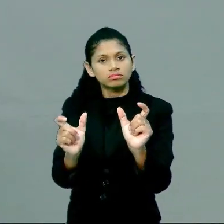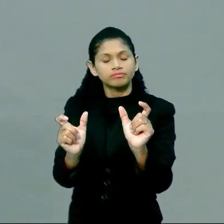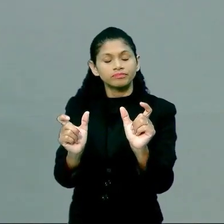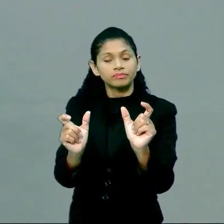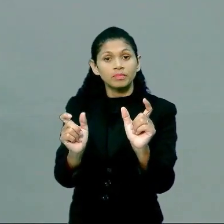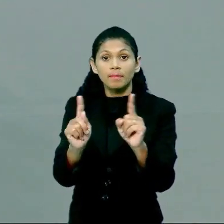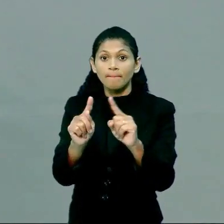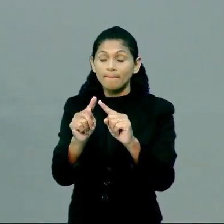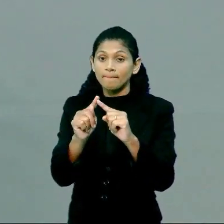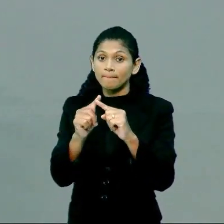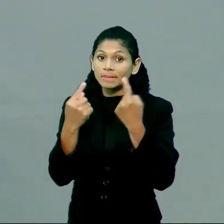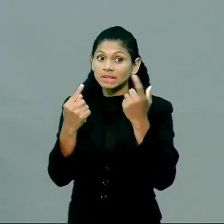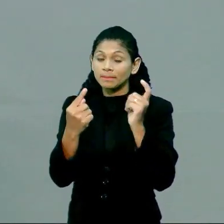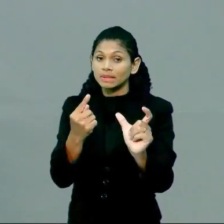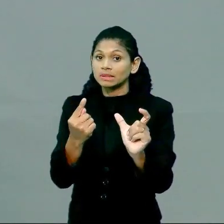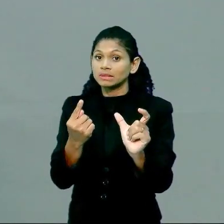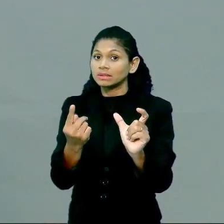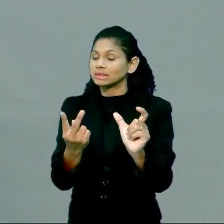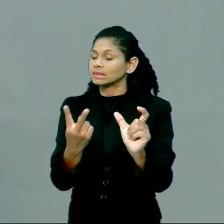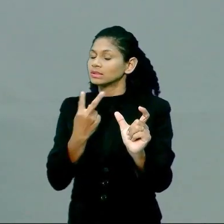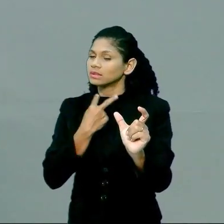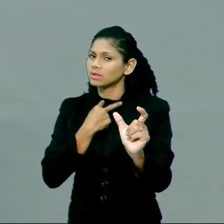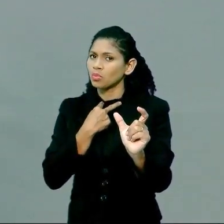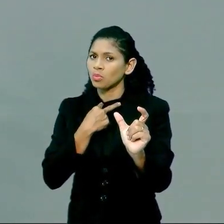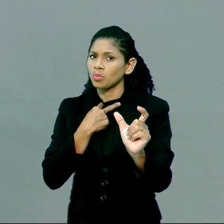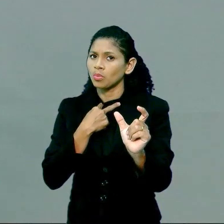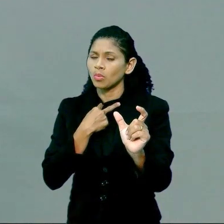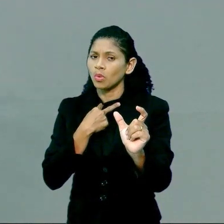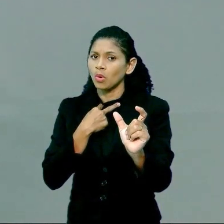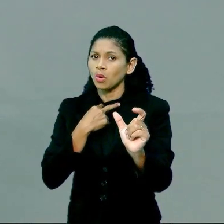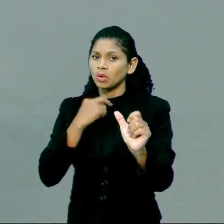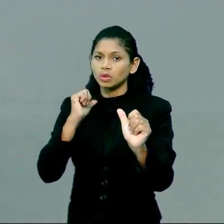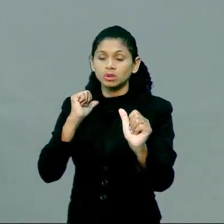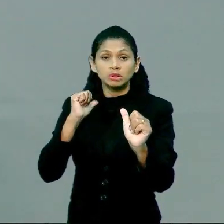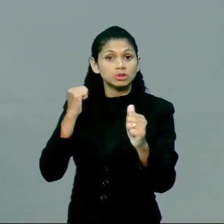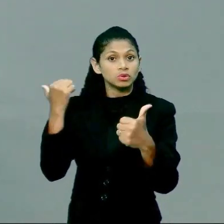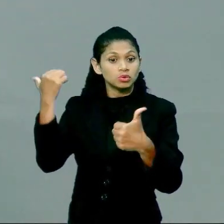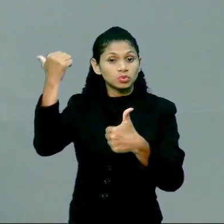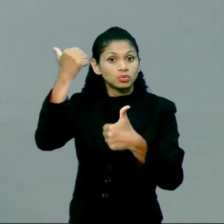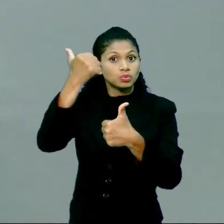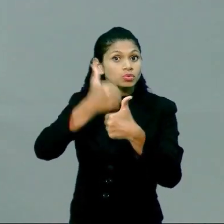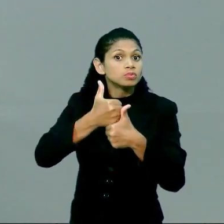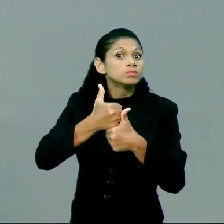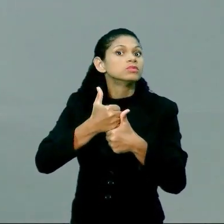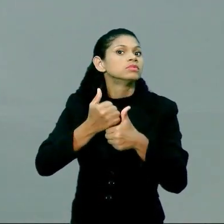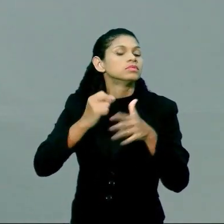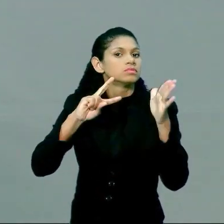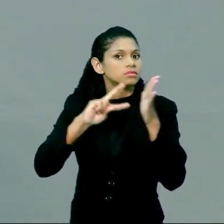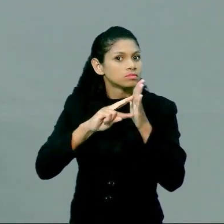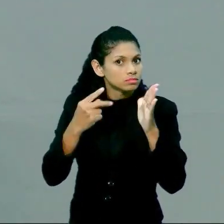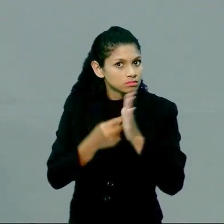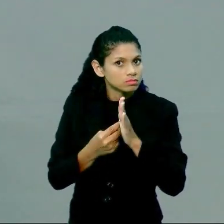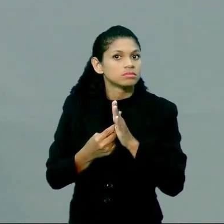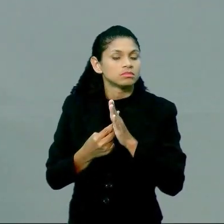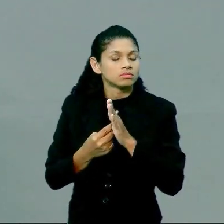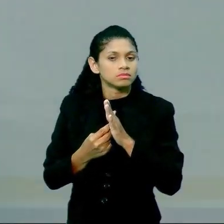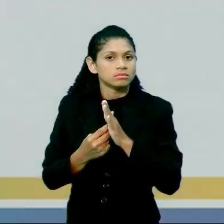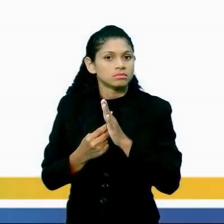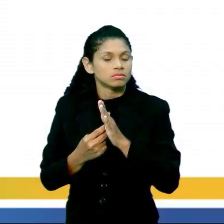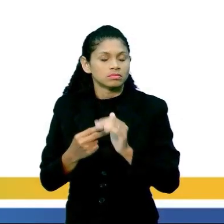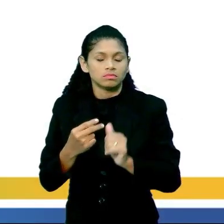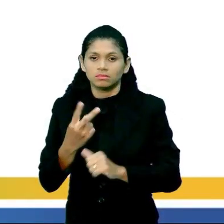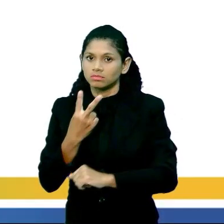né, o valor semântico. Ou seja, não altere o significado. Aí nós vamos ver isso bem na aula de hoje,